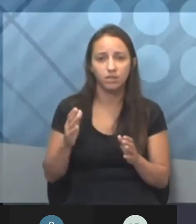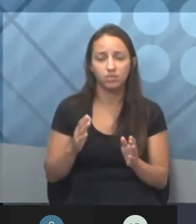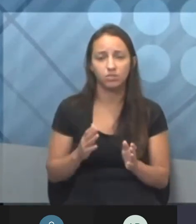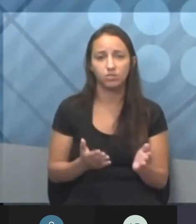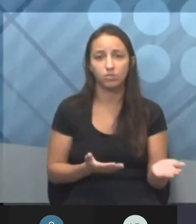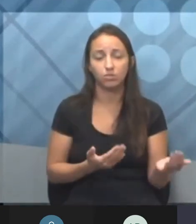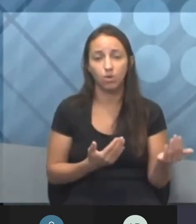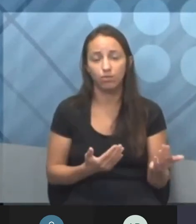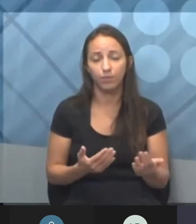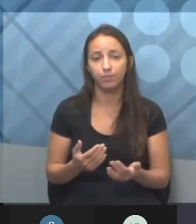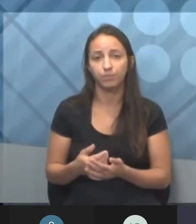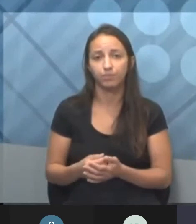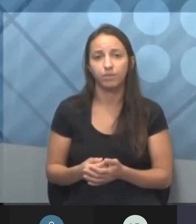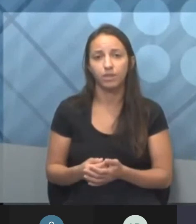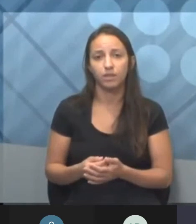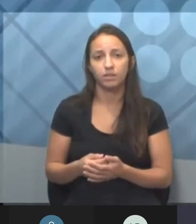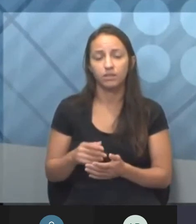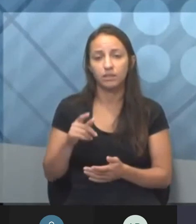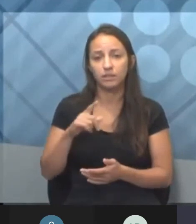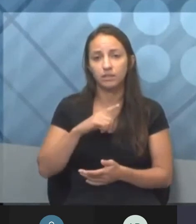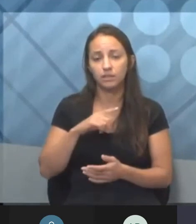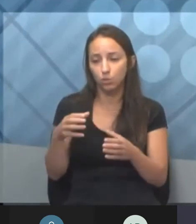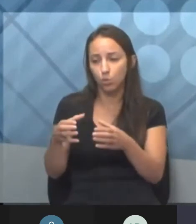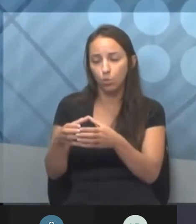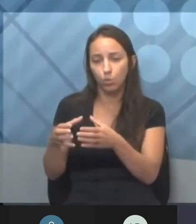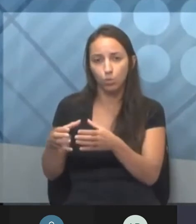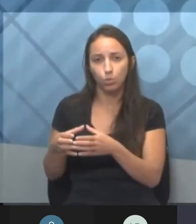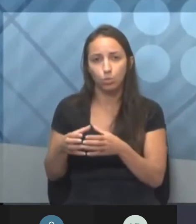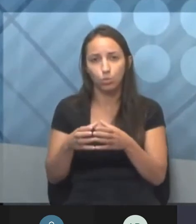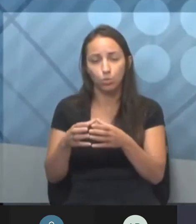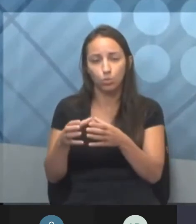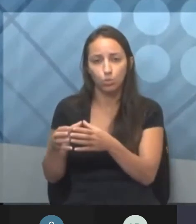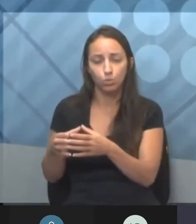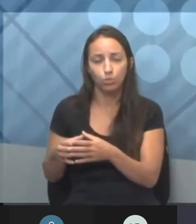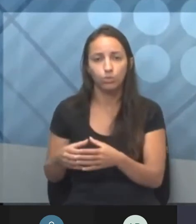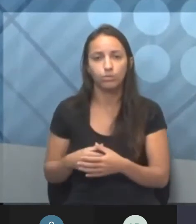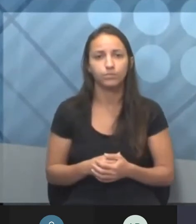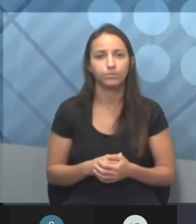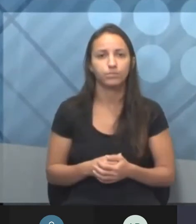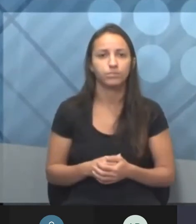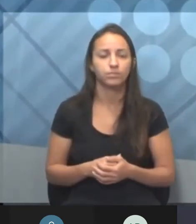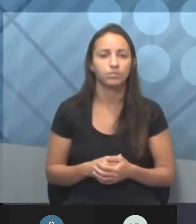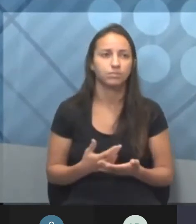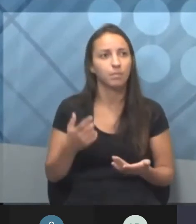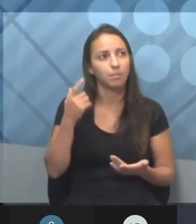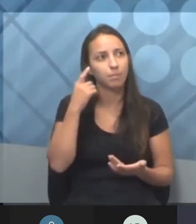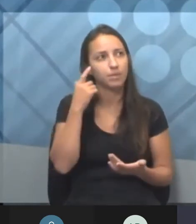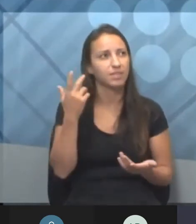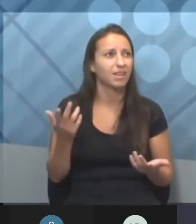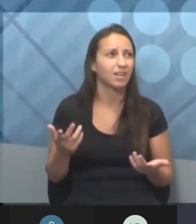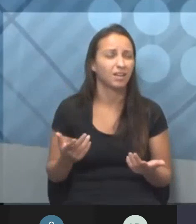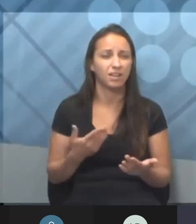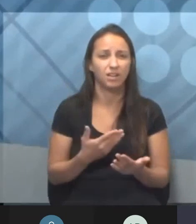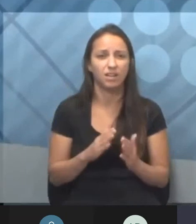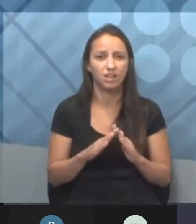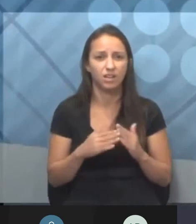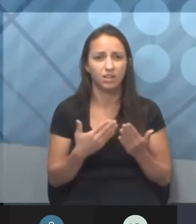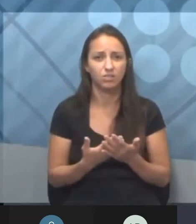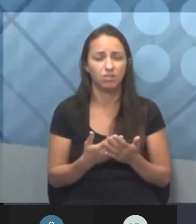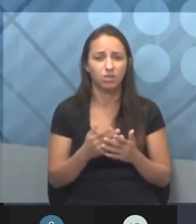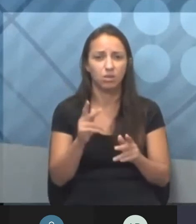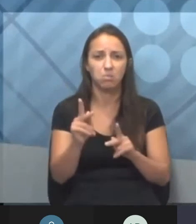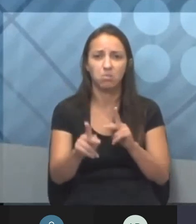ambientes. Então, no refeitório, por que não? Ter alguns grupos de assentos Ah, escola pública, melhor que seja